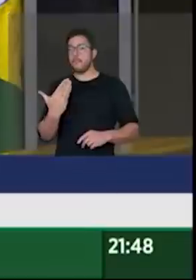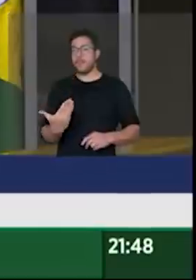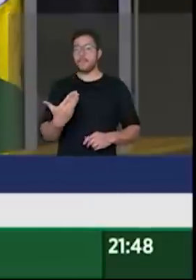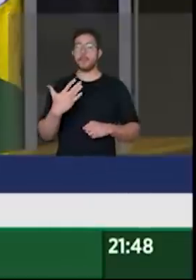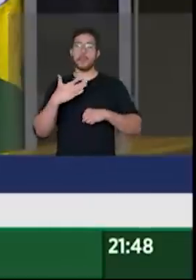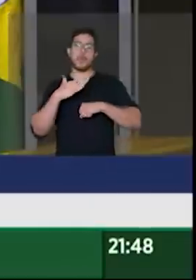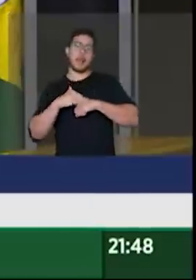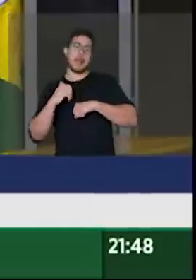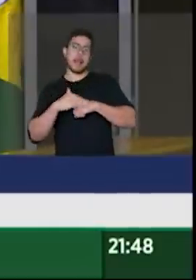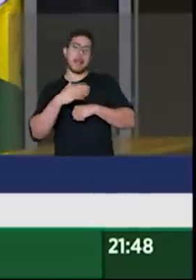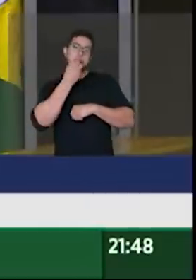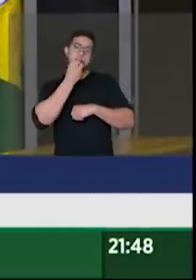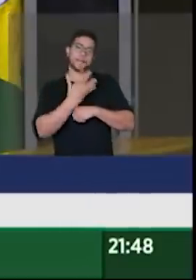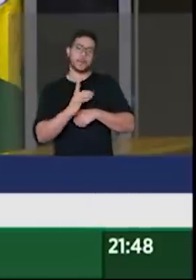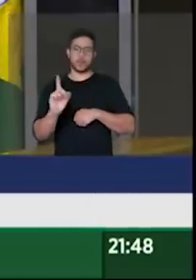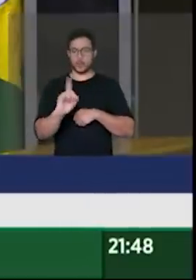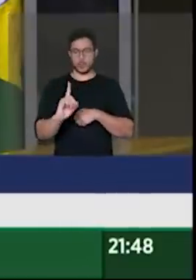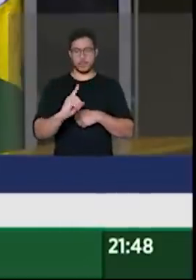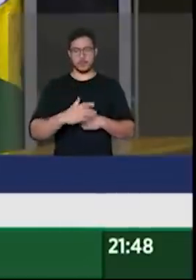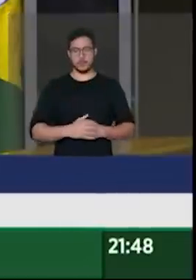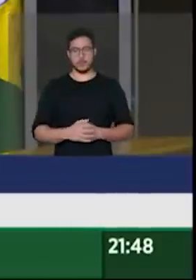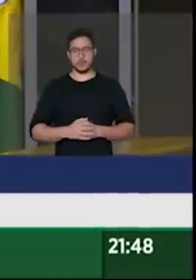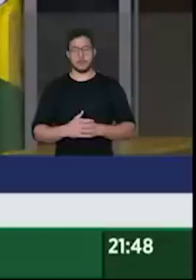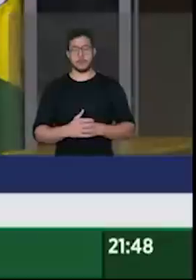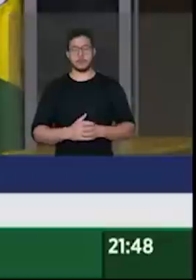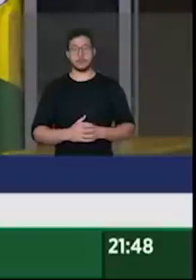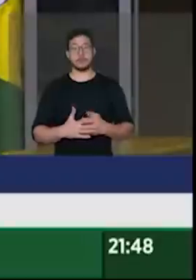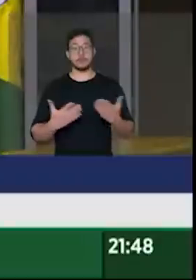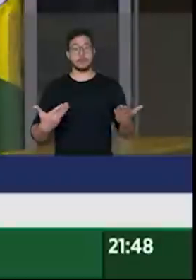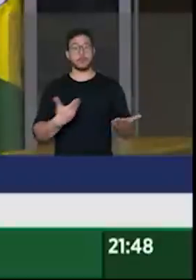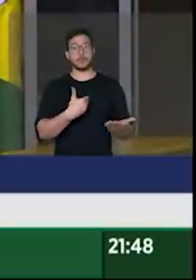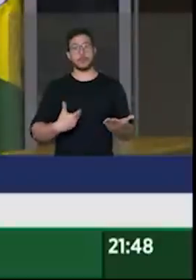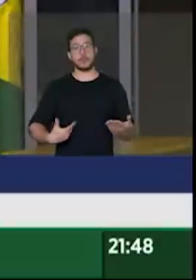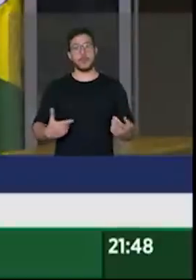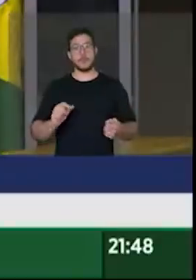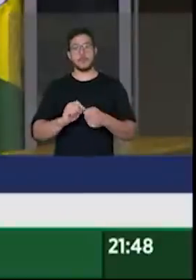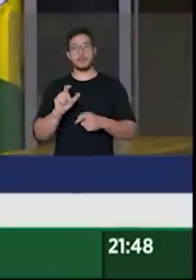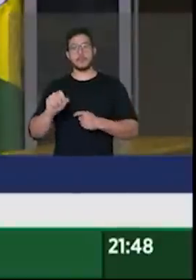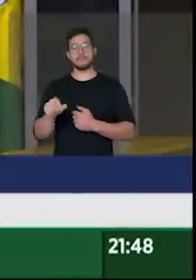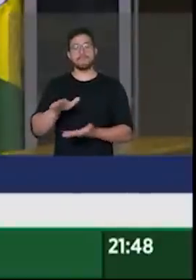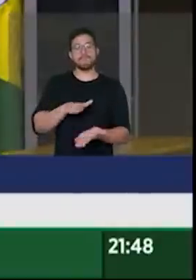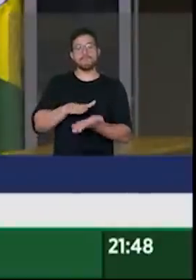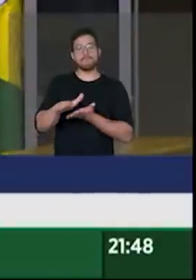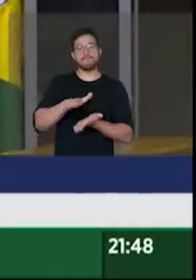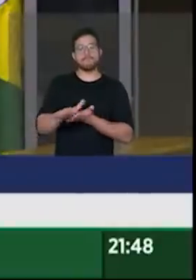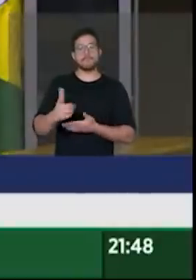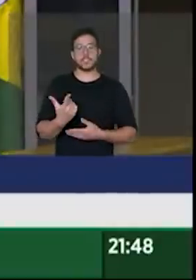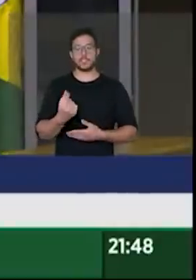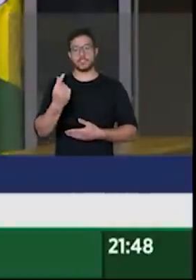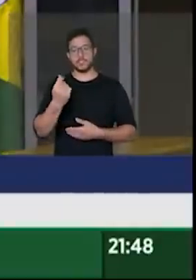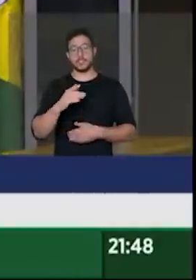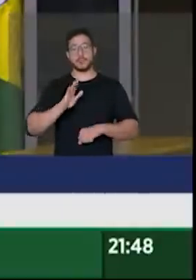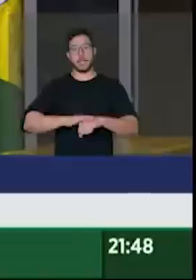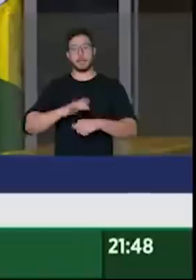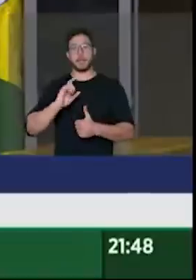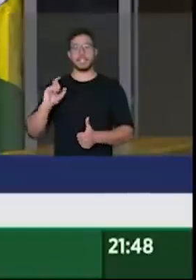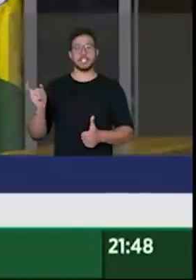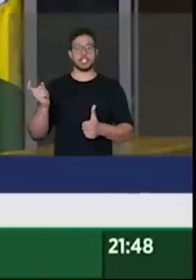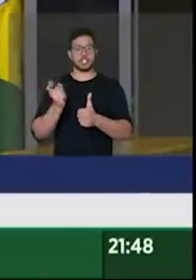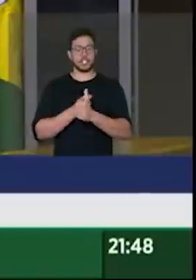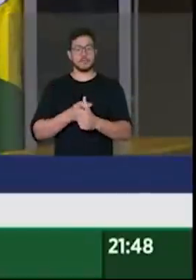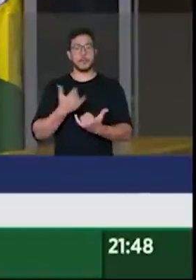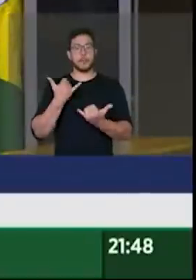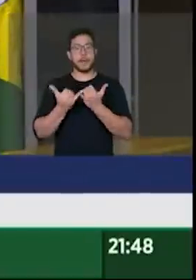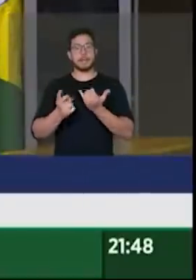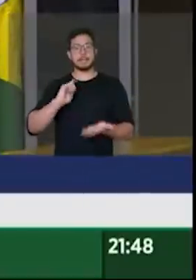não é, dar dinheiro para ninguém. O que o governo está fazendo é imprimir dinheiro, é se endividar, é passar no cartão de